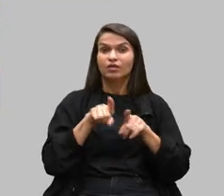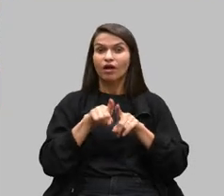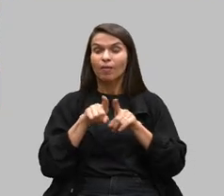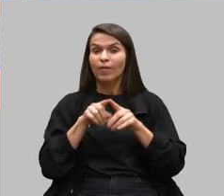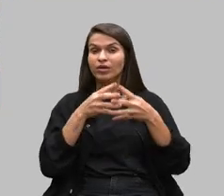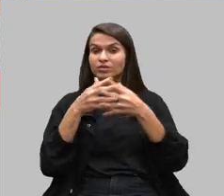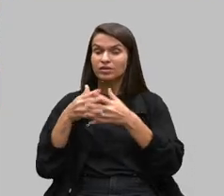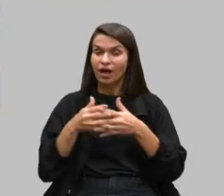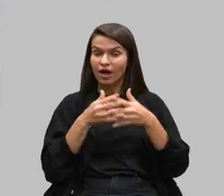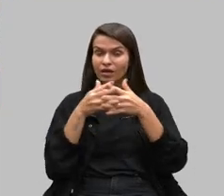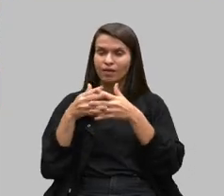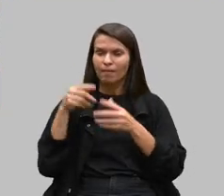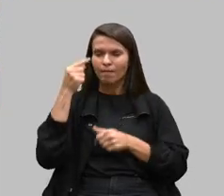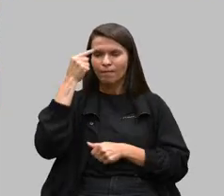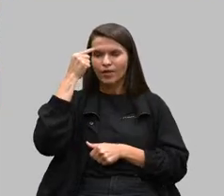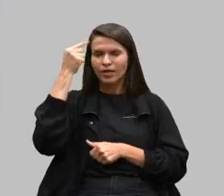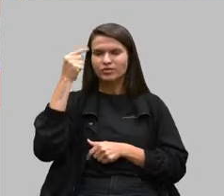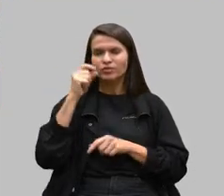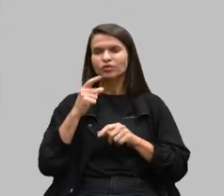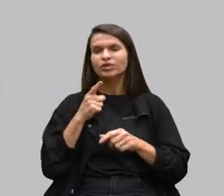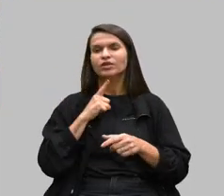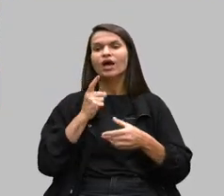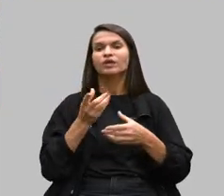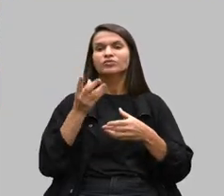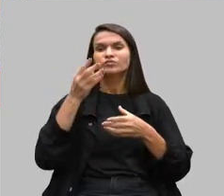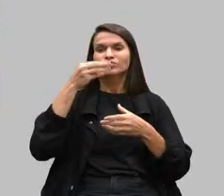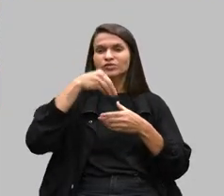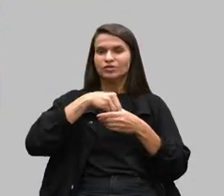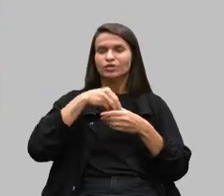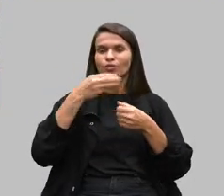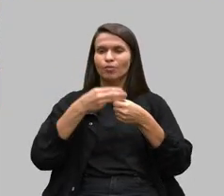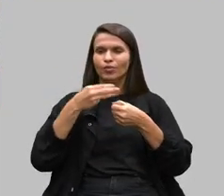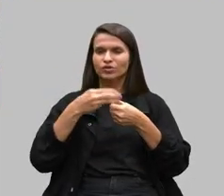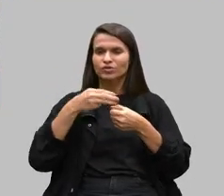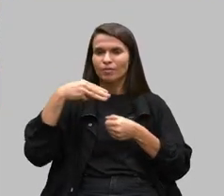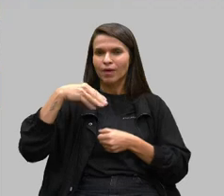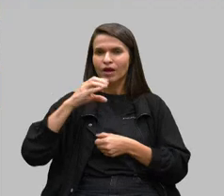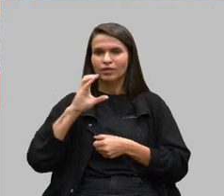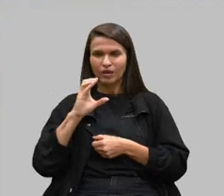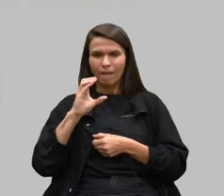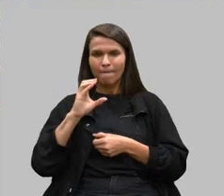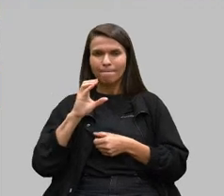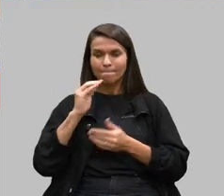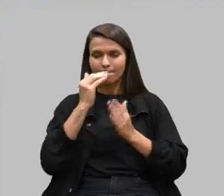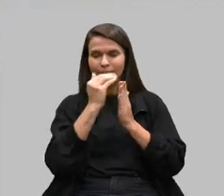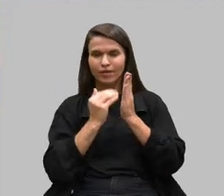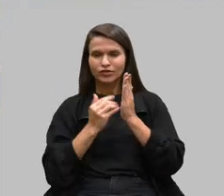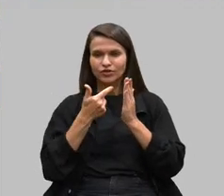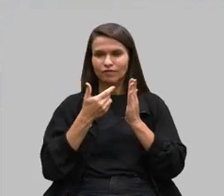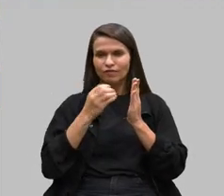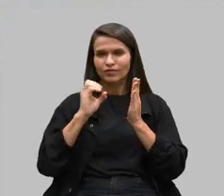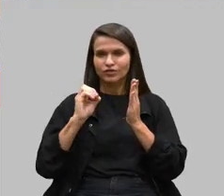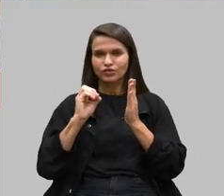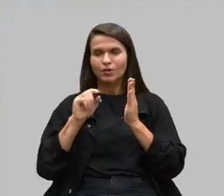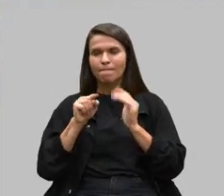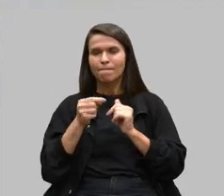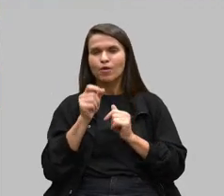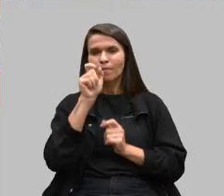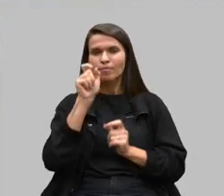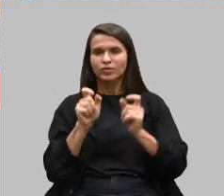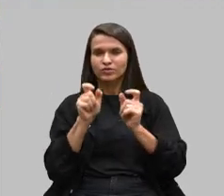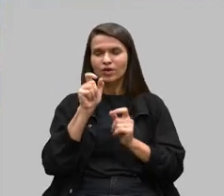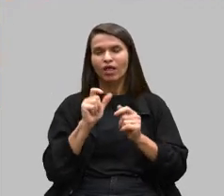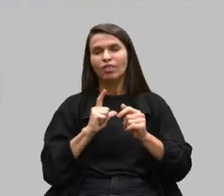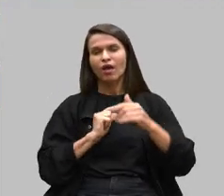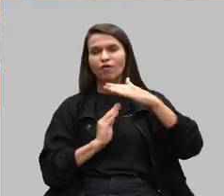imaginam que que é isso passando dentro do município de Mario Campos menos de 20.000 habitante com a gente vive com fundo de participação